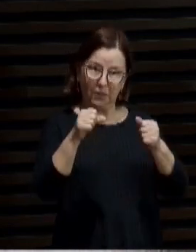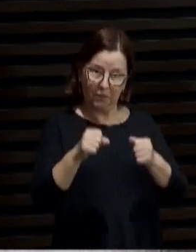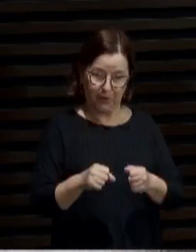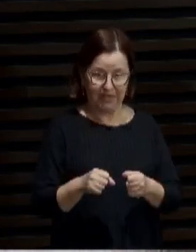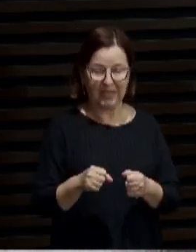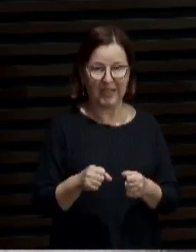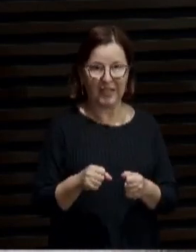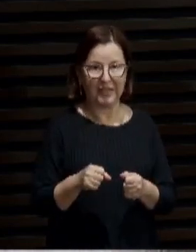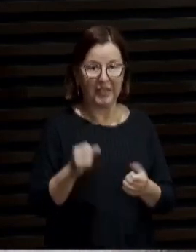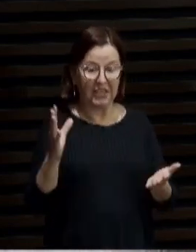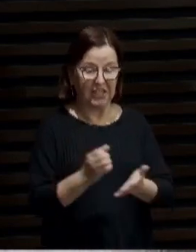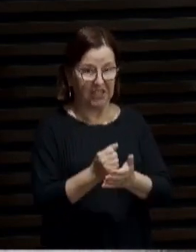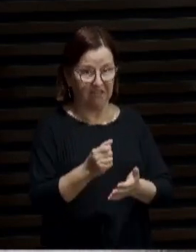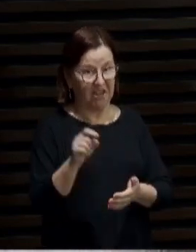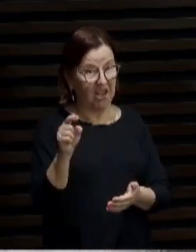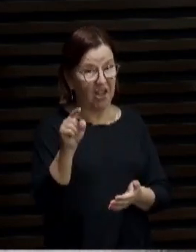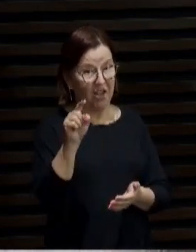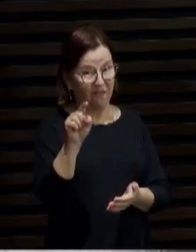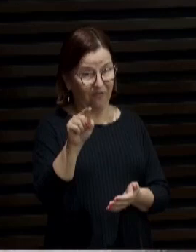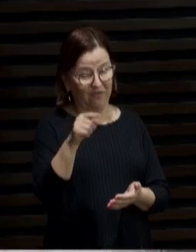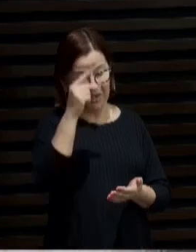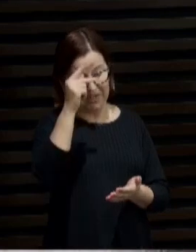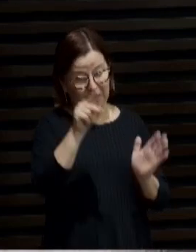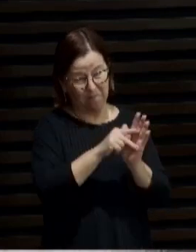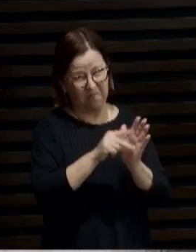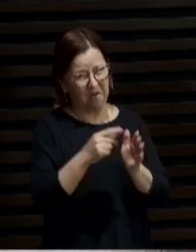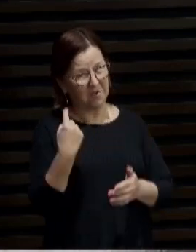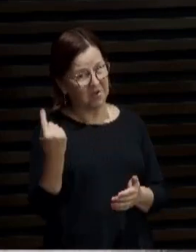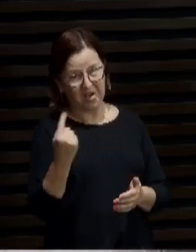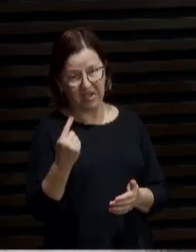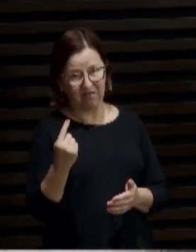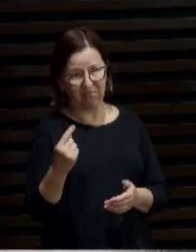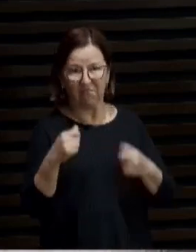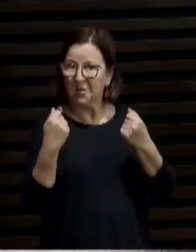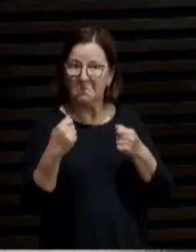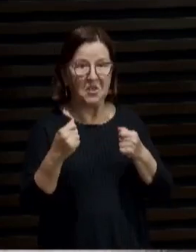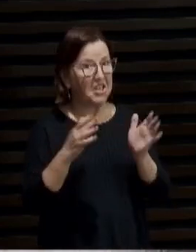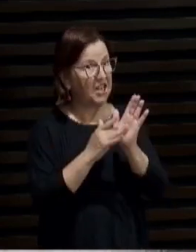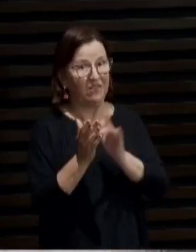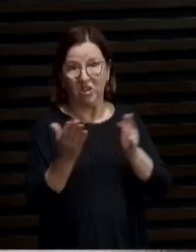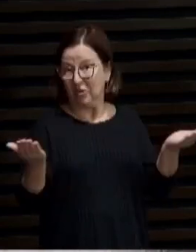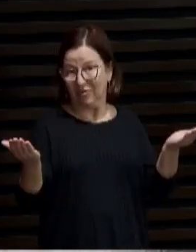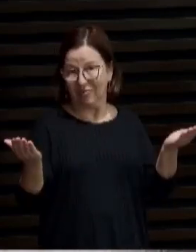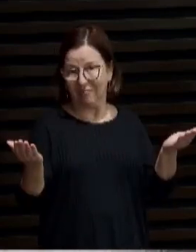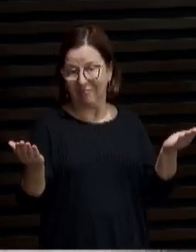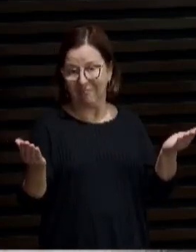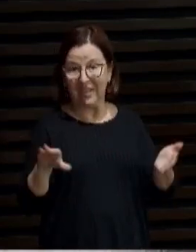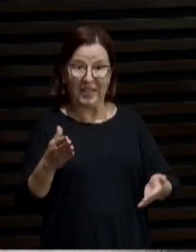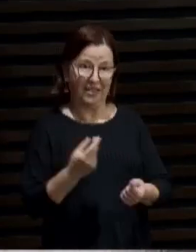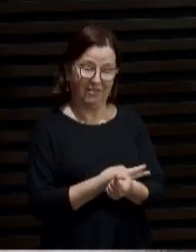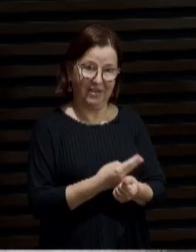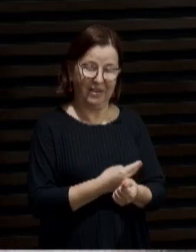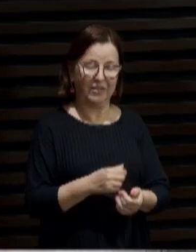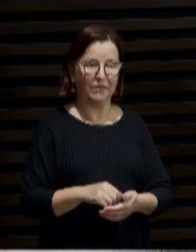um monte de ensinos, e você iria viver aqueles ensinos, né? Mas Jesus, os irmãos pregadores aqui, nós temos batido